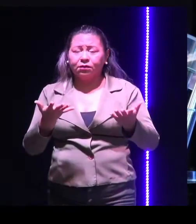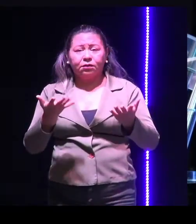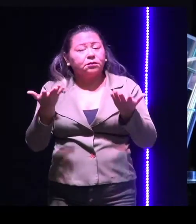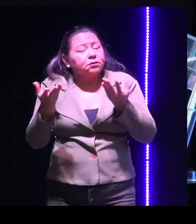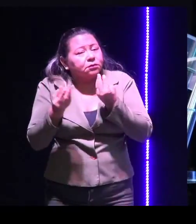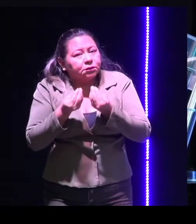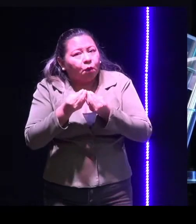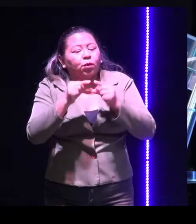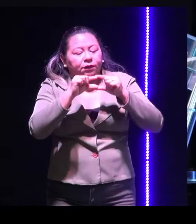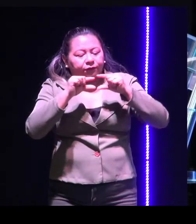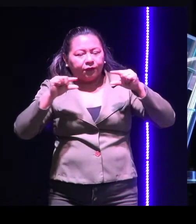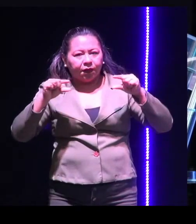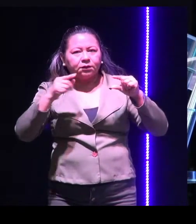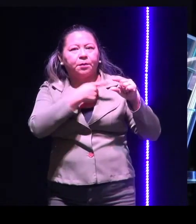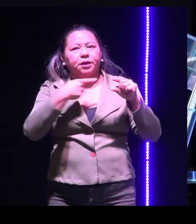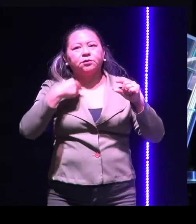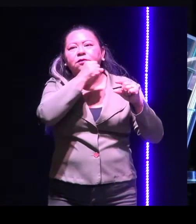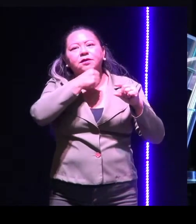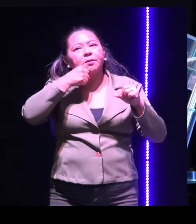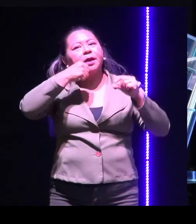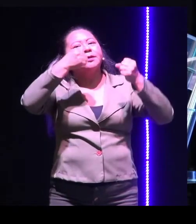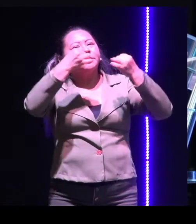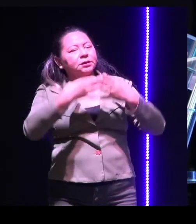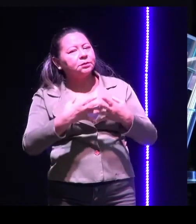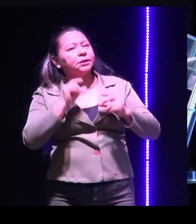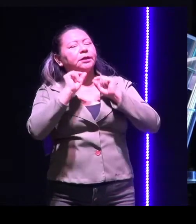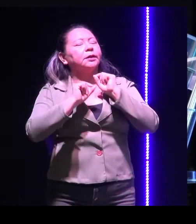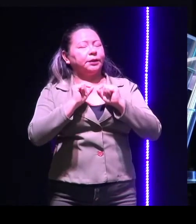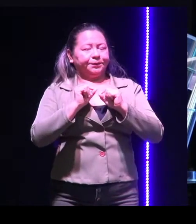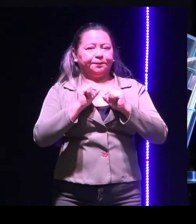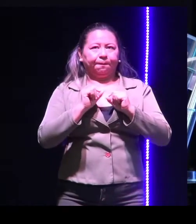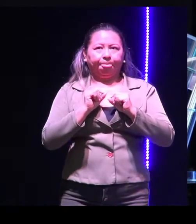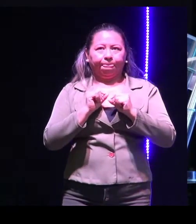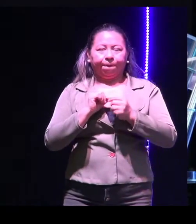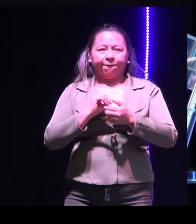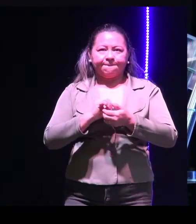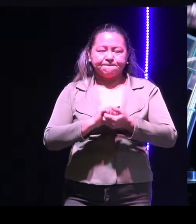uma outra frase do pastor Sabá nesse livro, ele diz o seguinte: